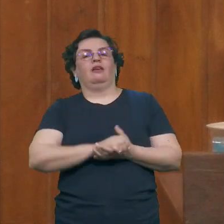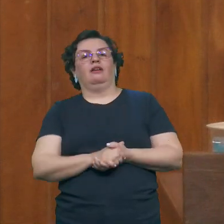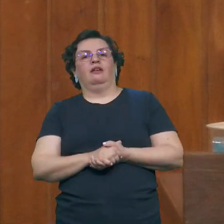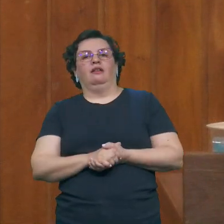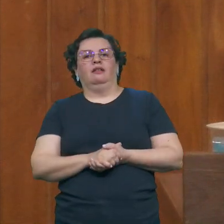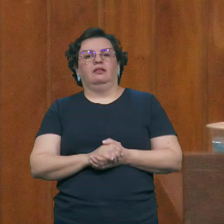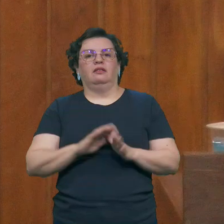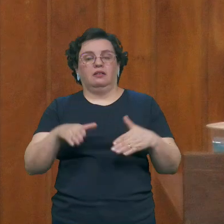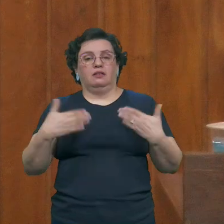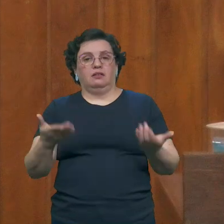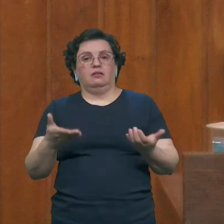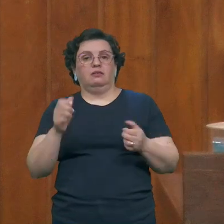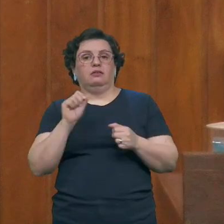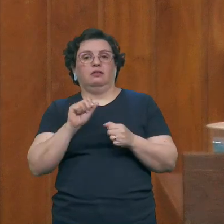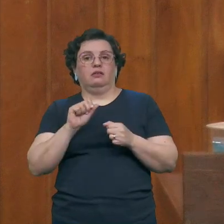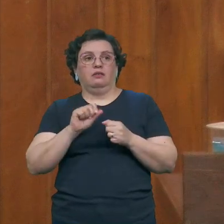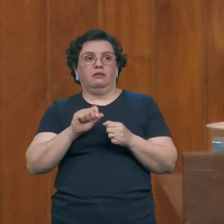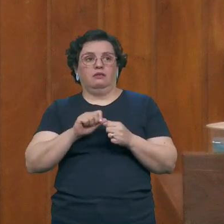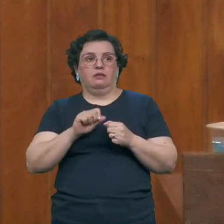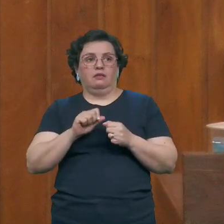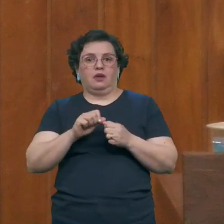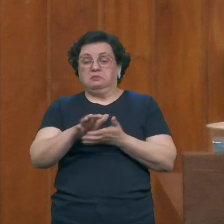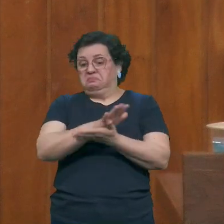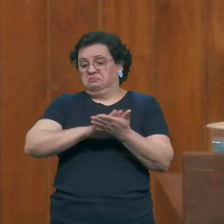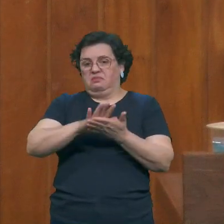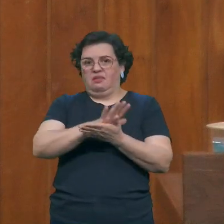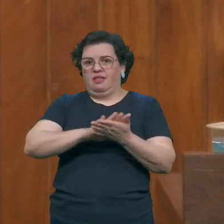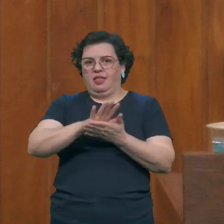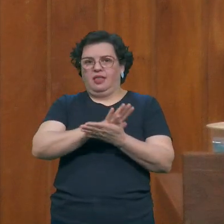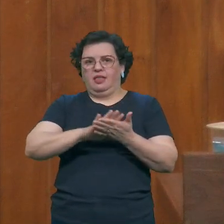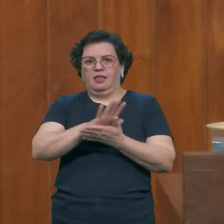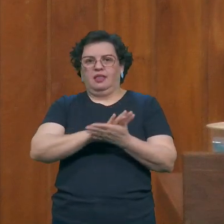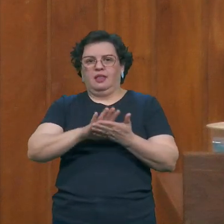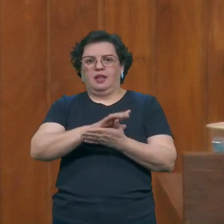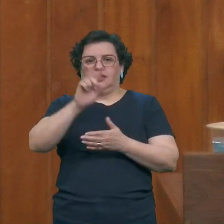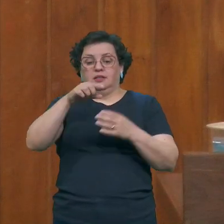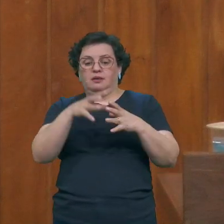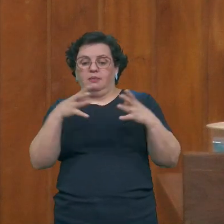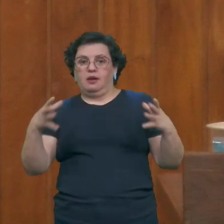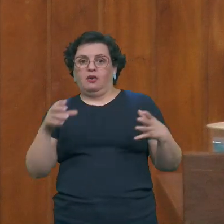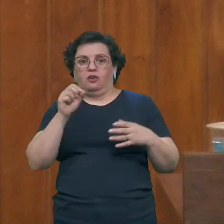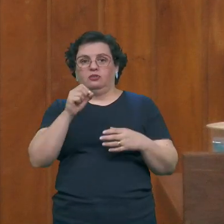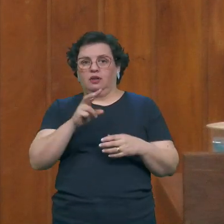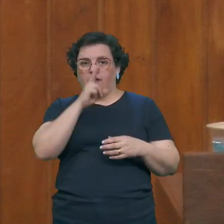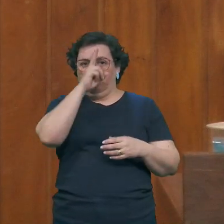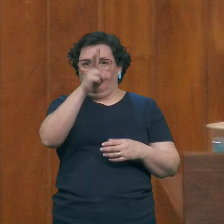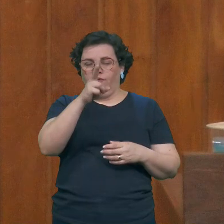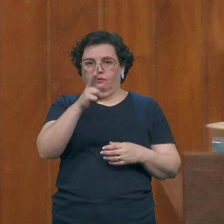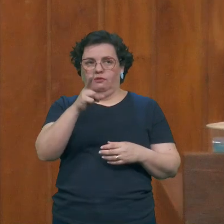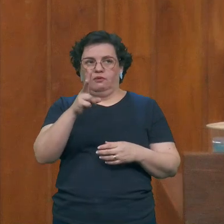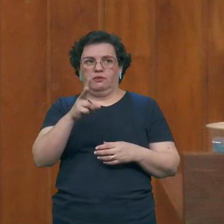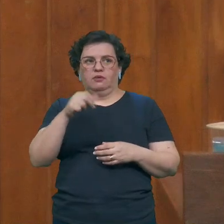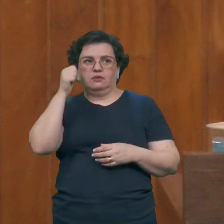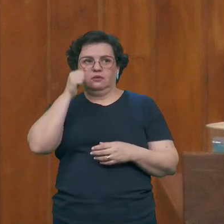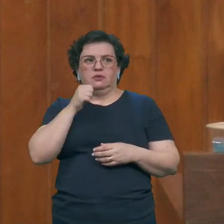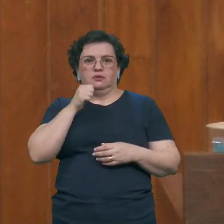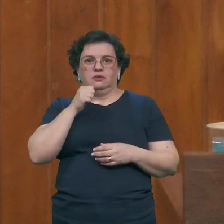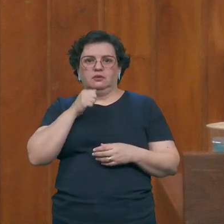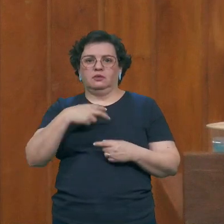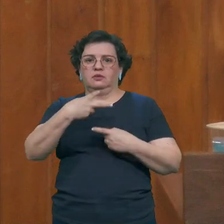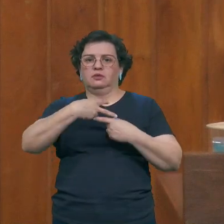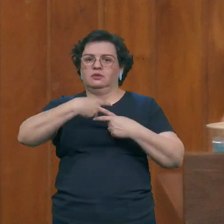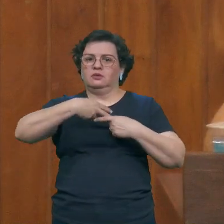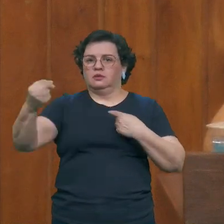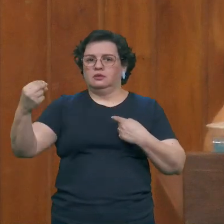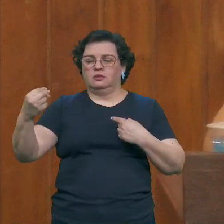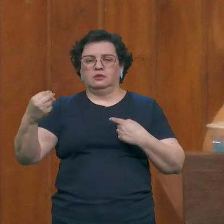obstáculo faz aquele obstáculo ser um nada para ela. Porque ela olha aquele obstáculo como a vitória, que ela vai chegar